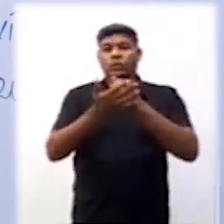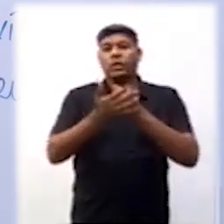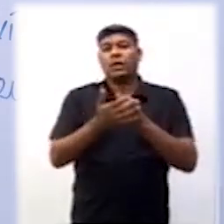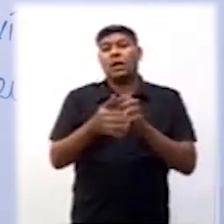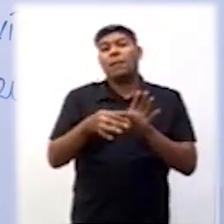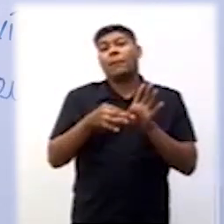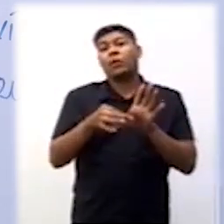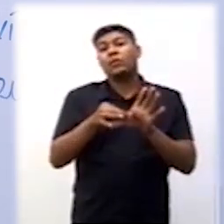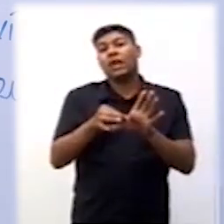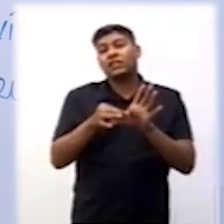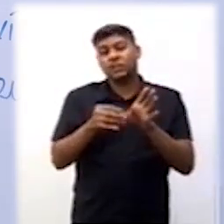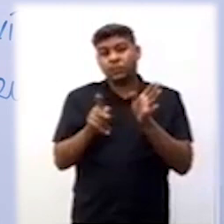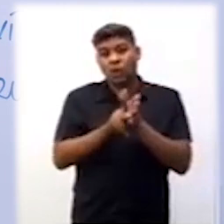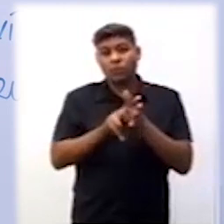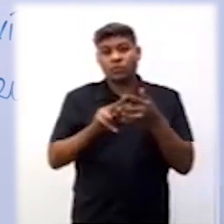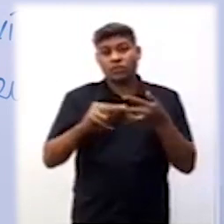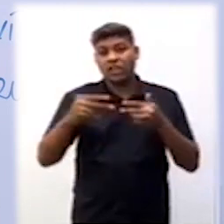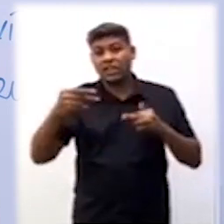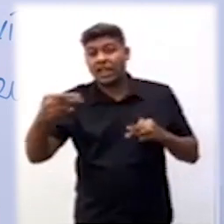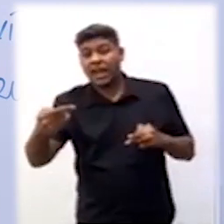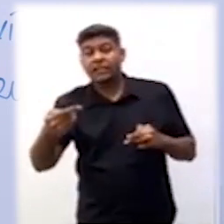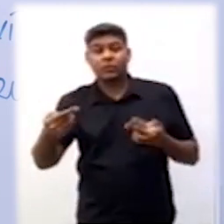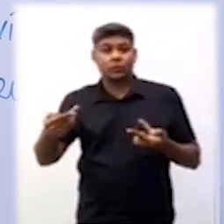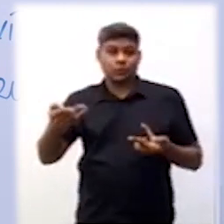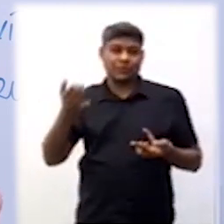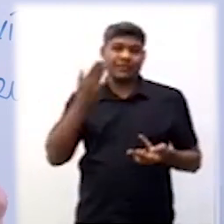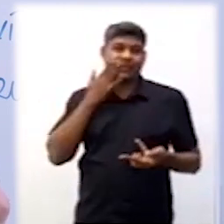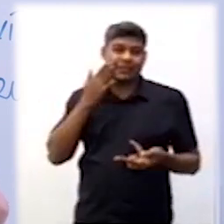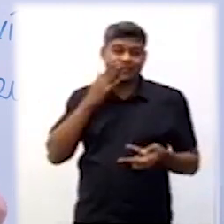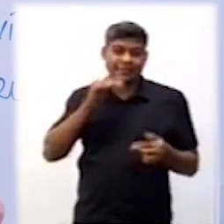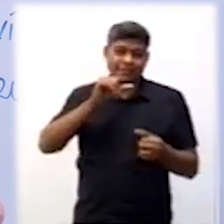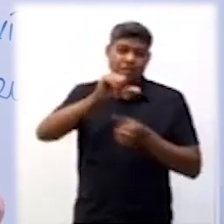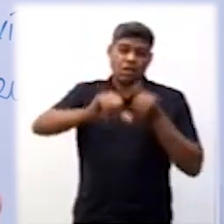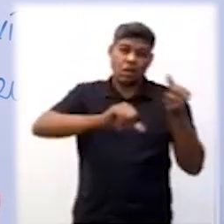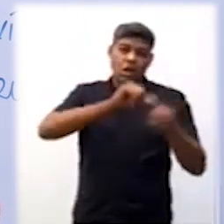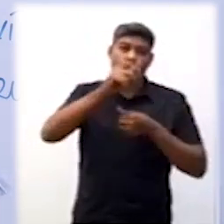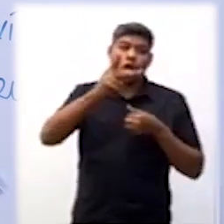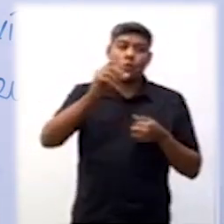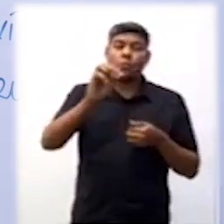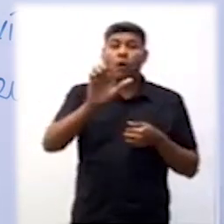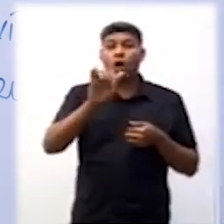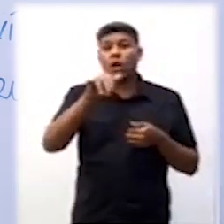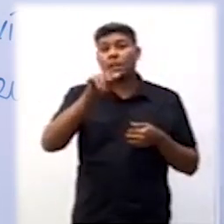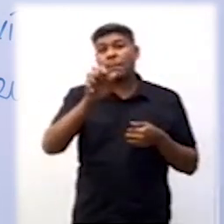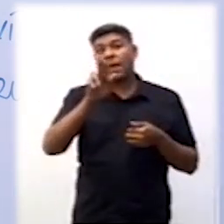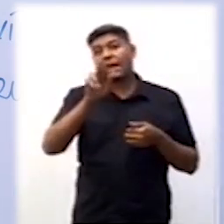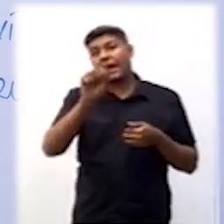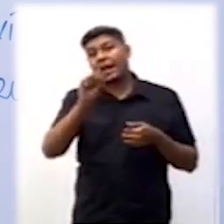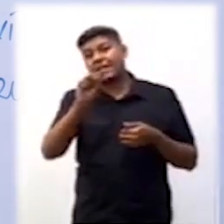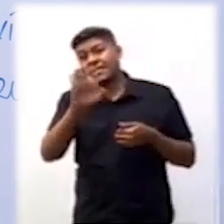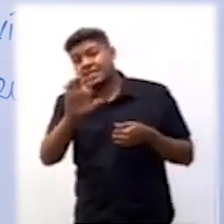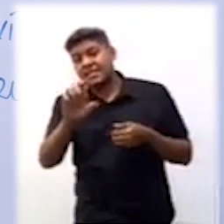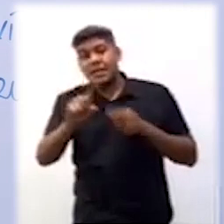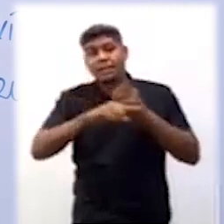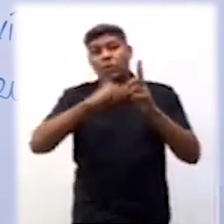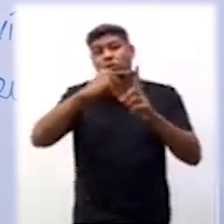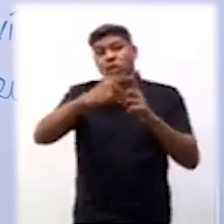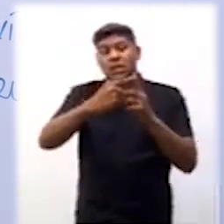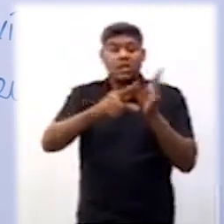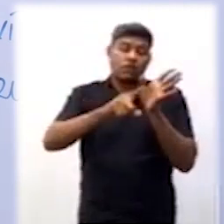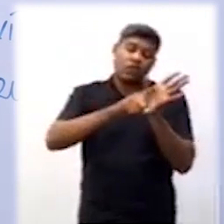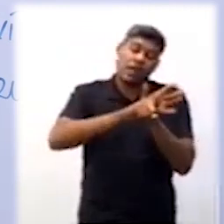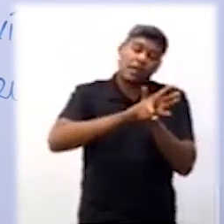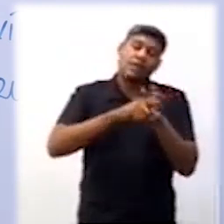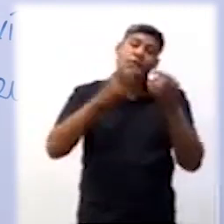material genético. Essa fita necessita ser convertida pela enzima RNA polimerase em uma fita de RNA positivo. Olha, então, o